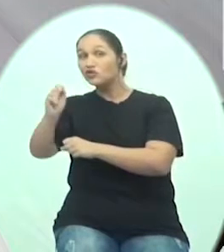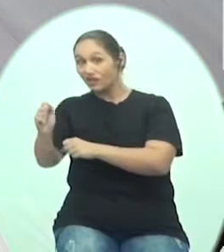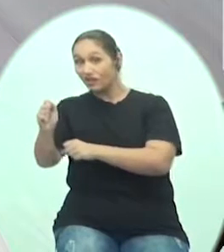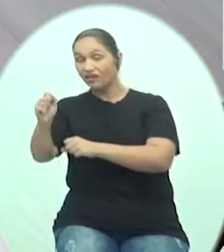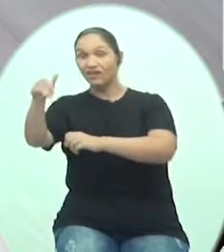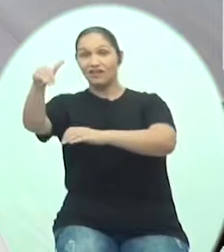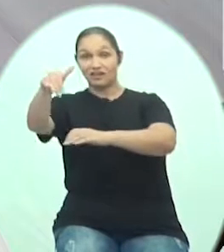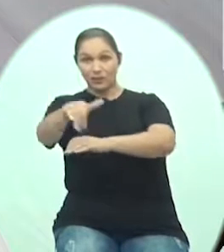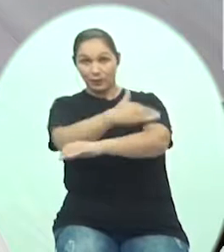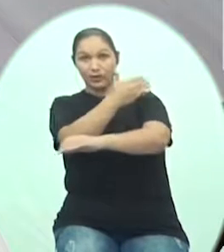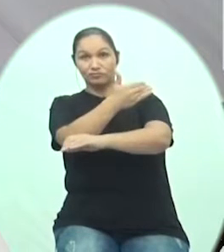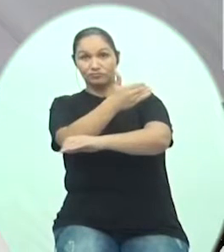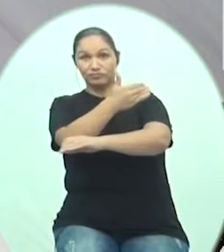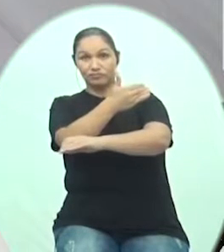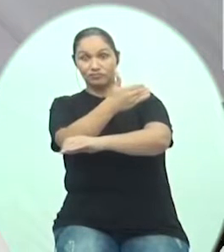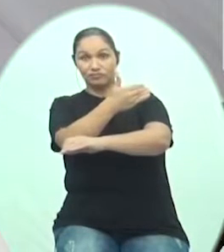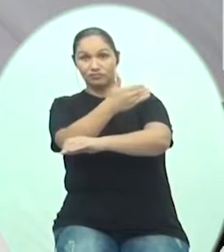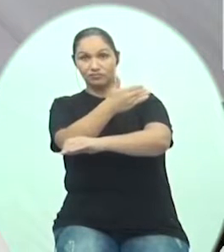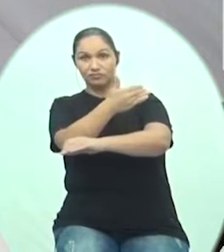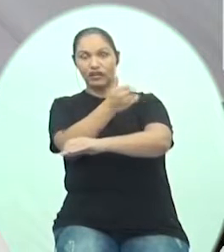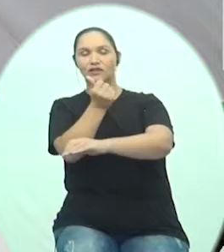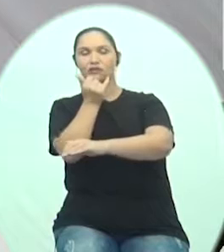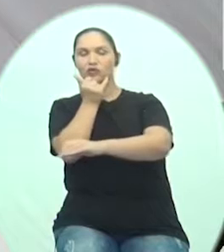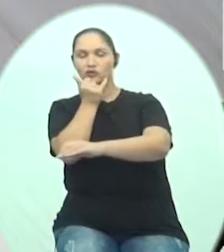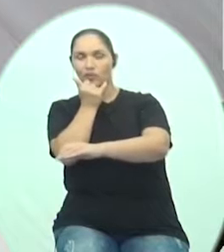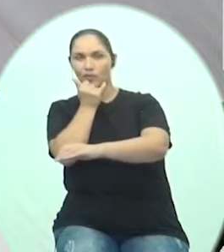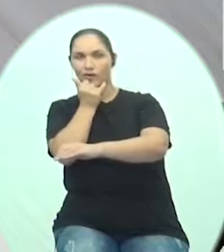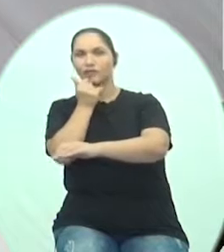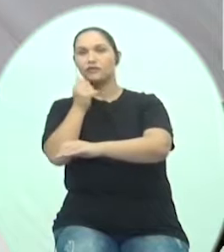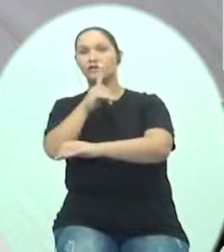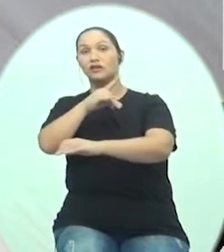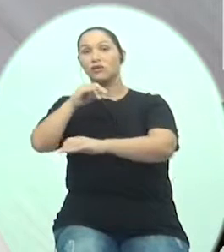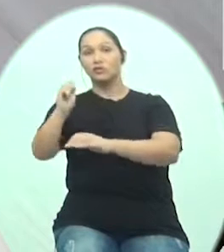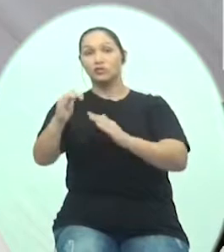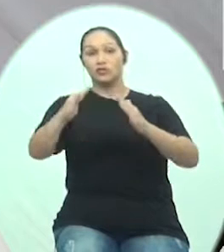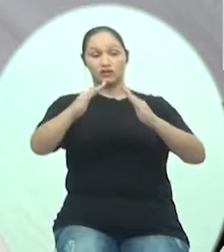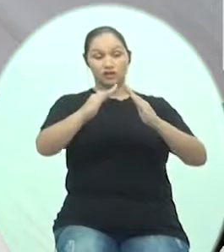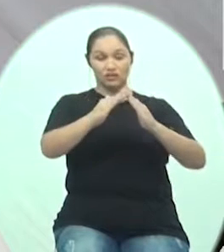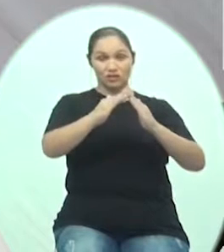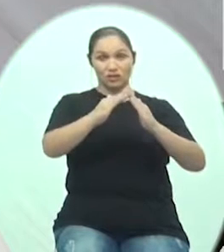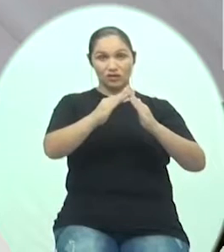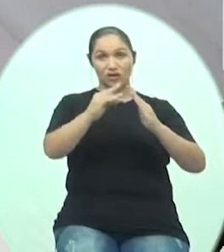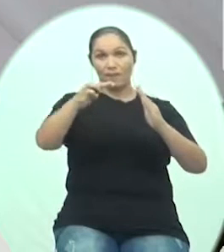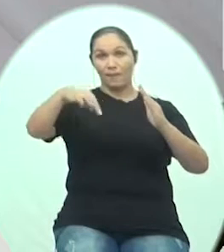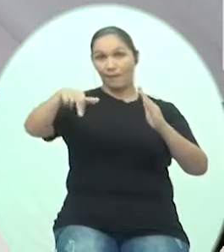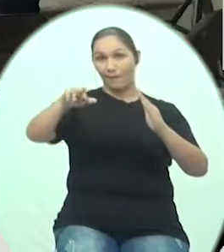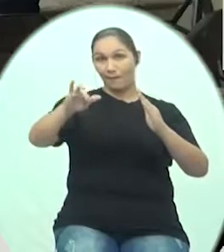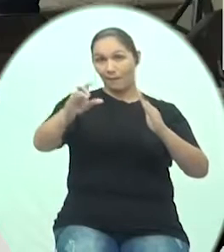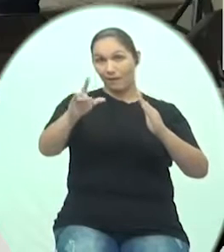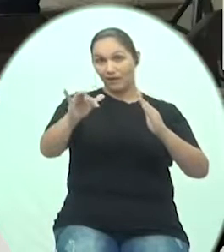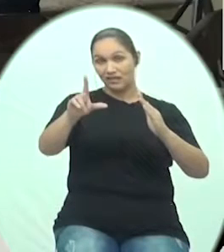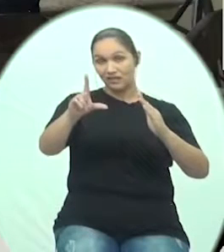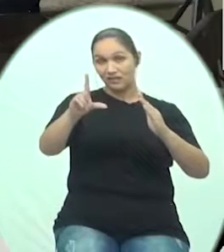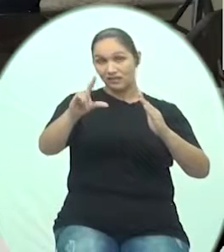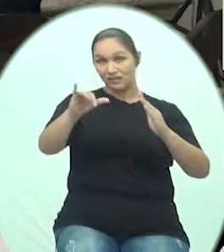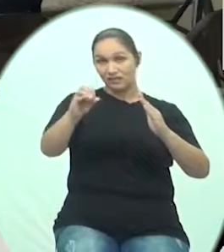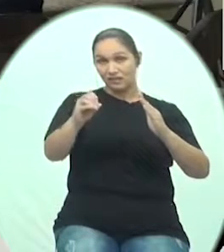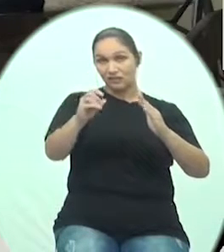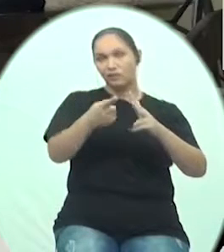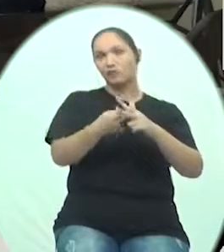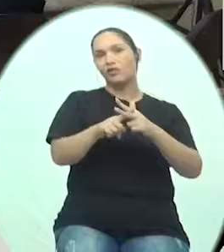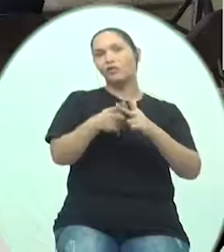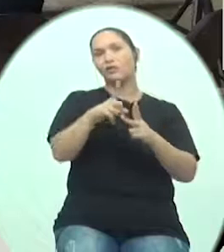restauração da parte do foro do Colégio Municipal Marcílio Dias Santiago o requerimento está em